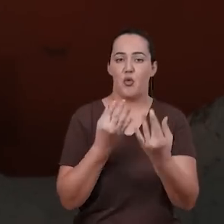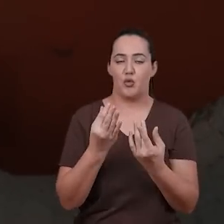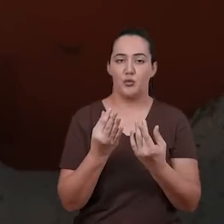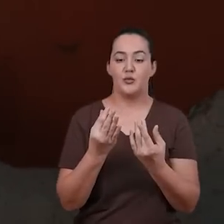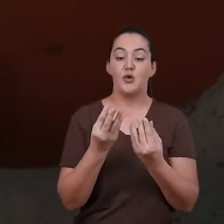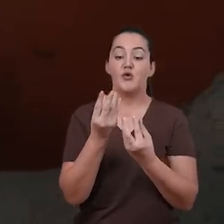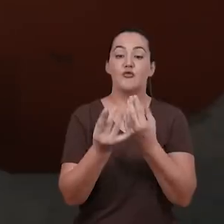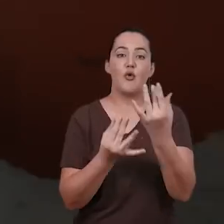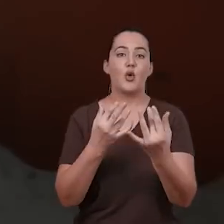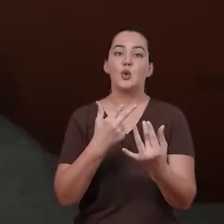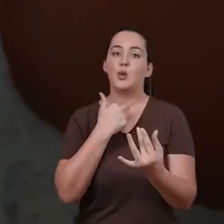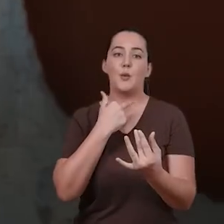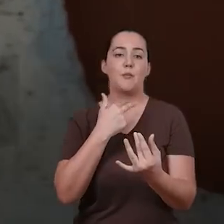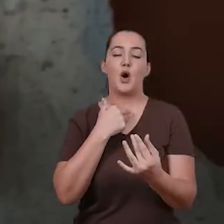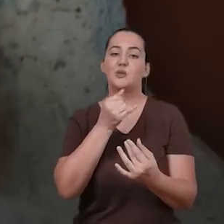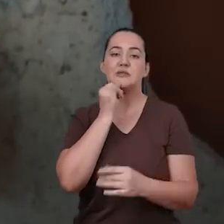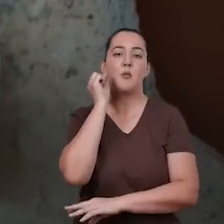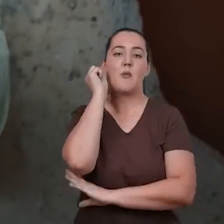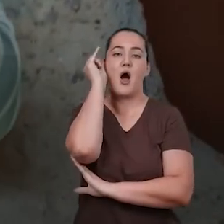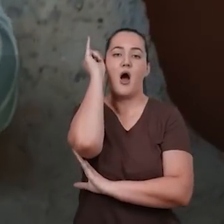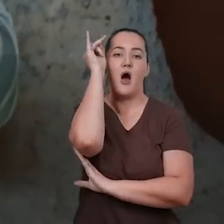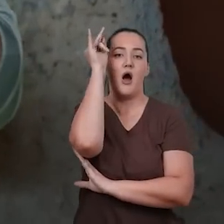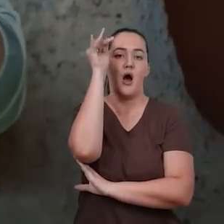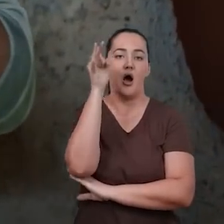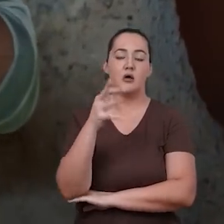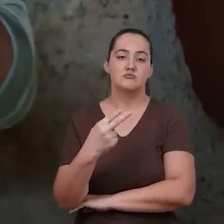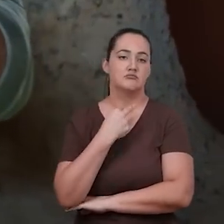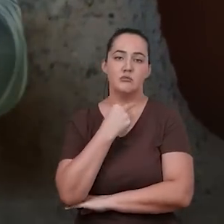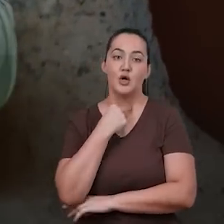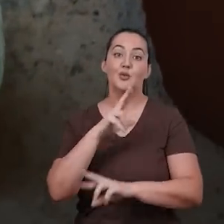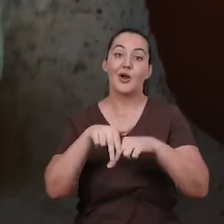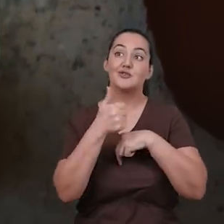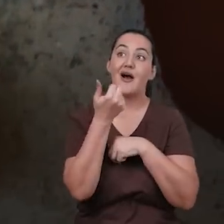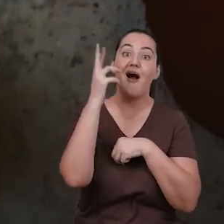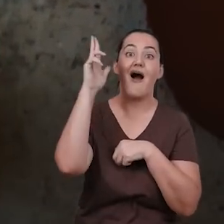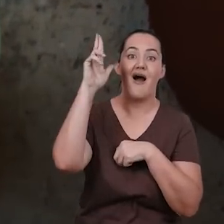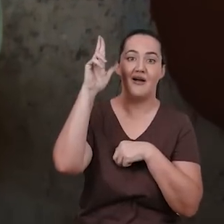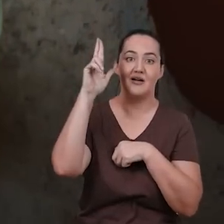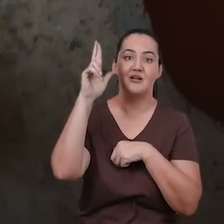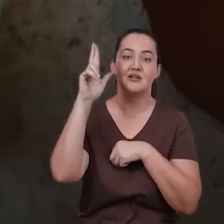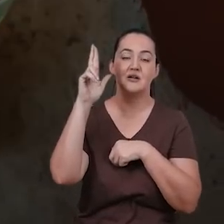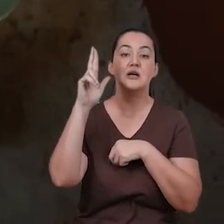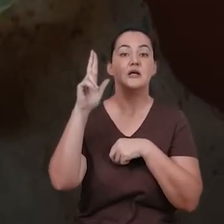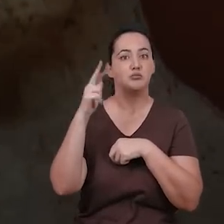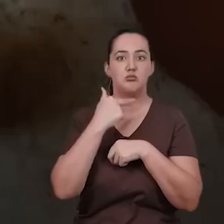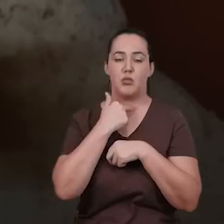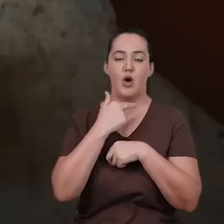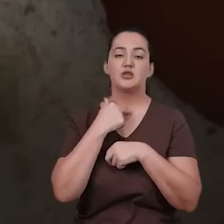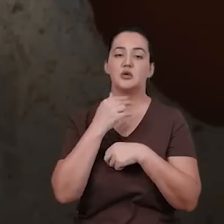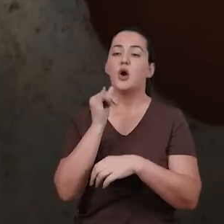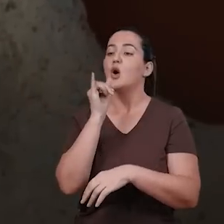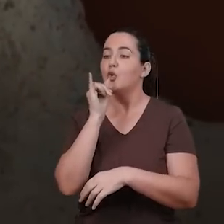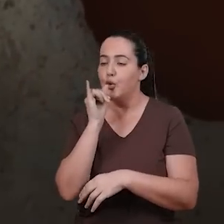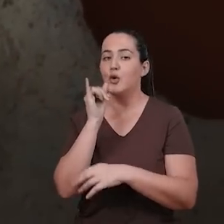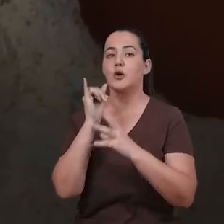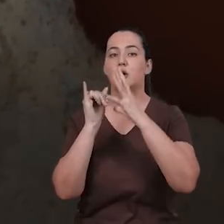detalhe, esse fogo não poderia ficar por muito tempo, porque senão consumia o oxigênio e eles poderiam morrer. Agora tem